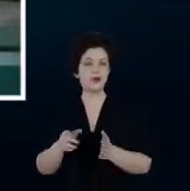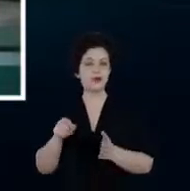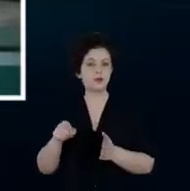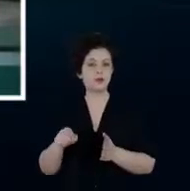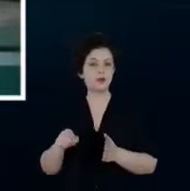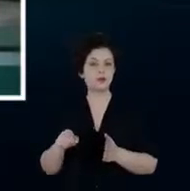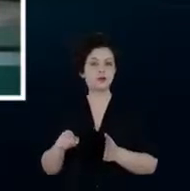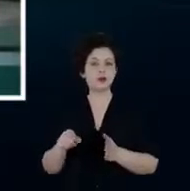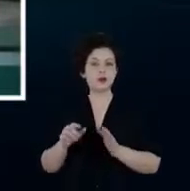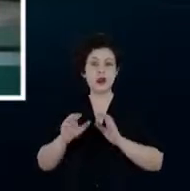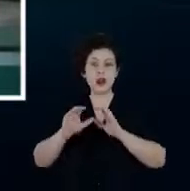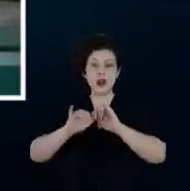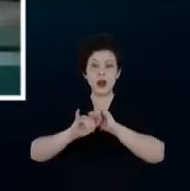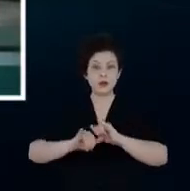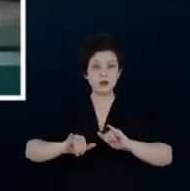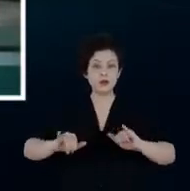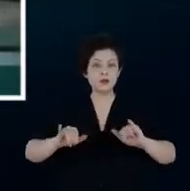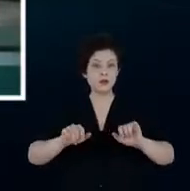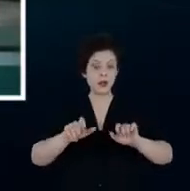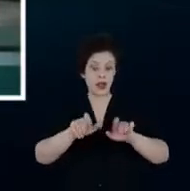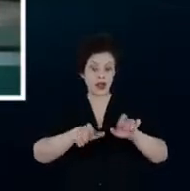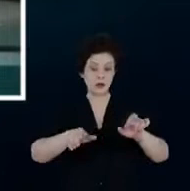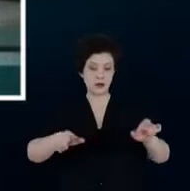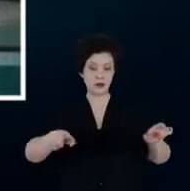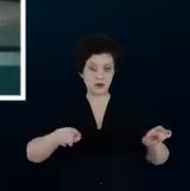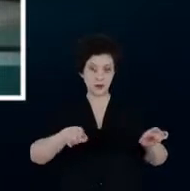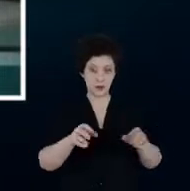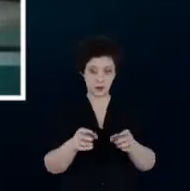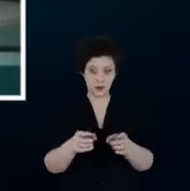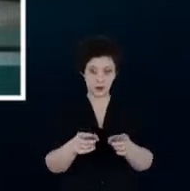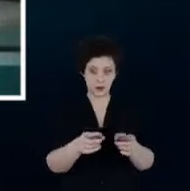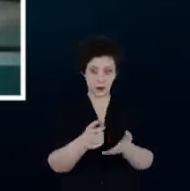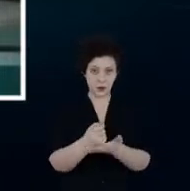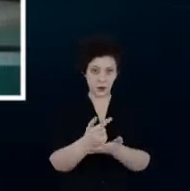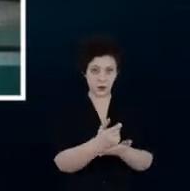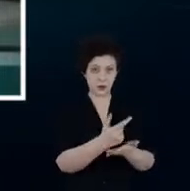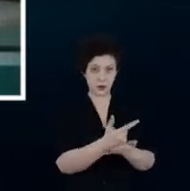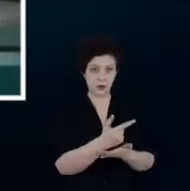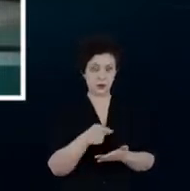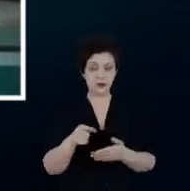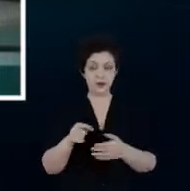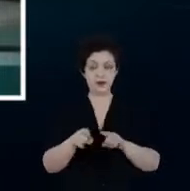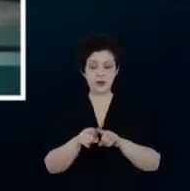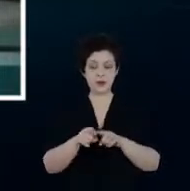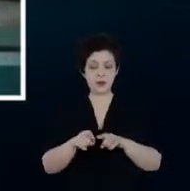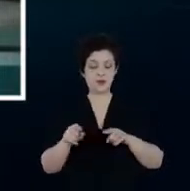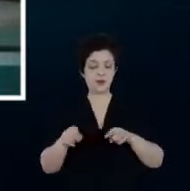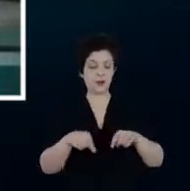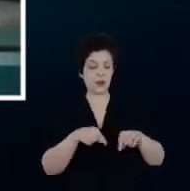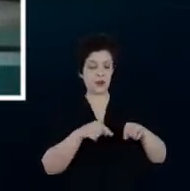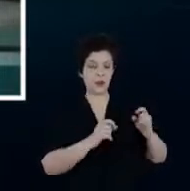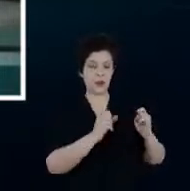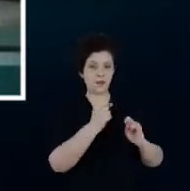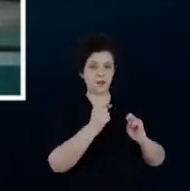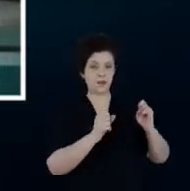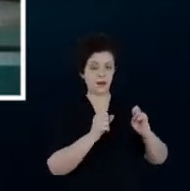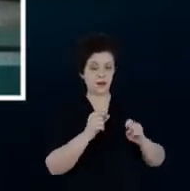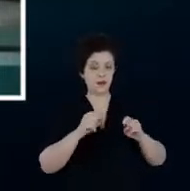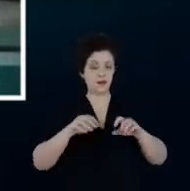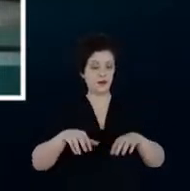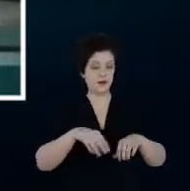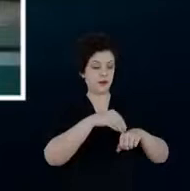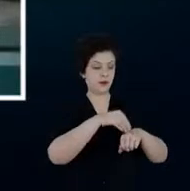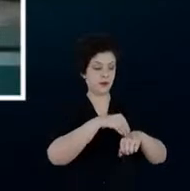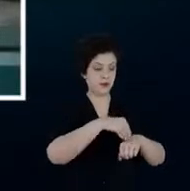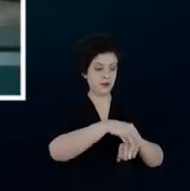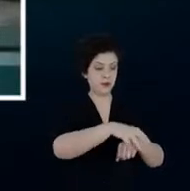vamos comunicar aos consumidores, por exemplo, uma fábrica, para transferir a fabricação,